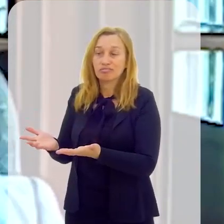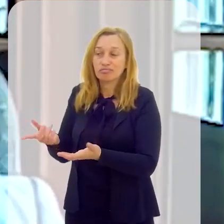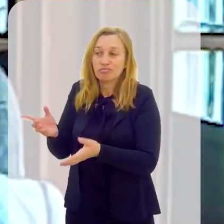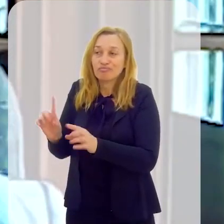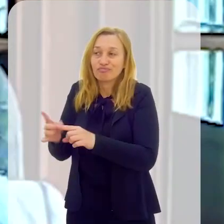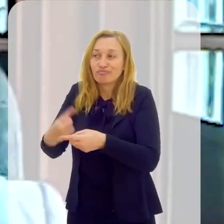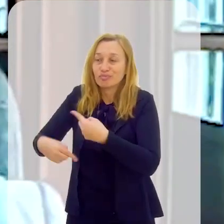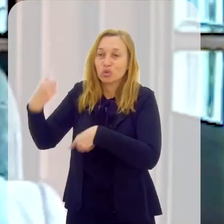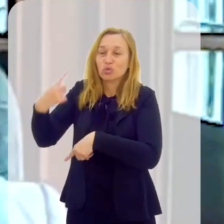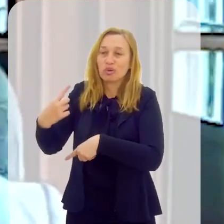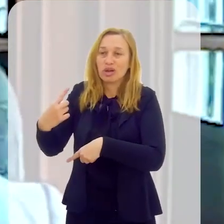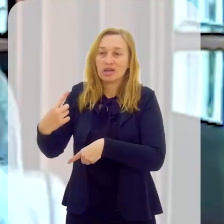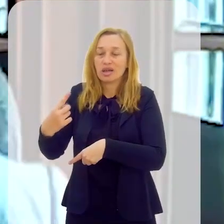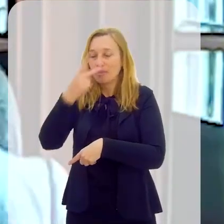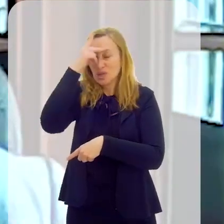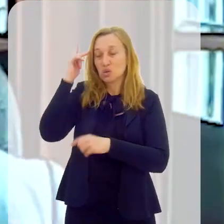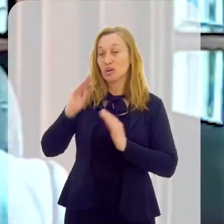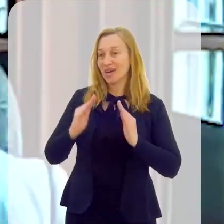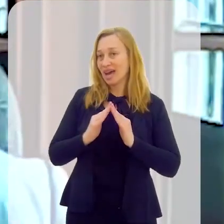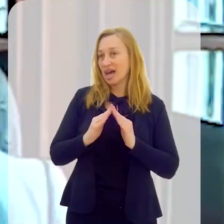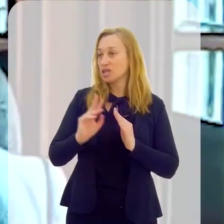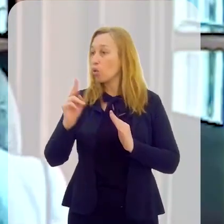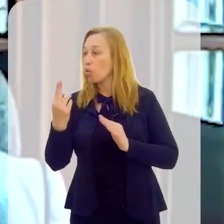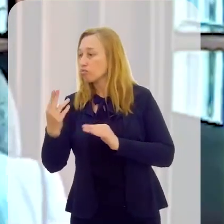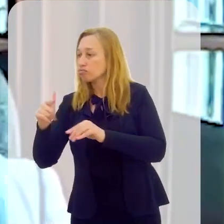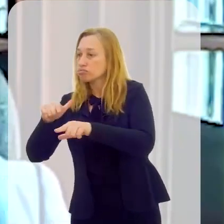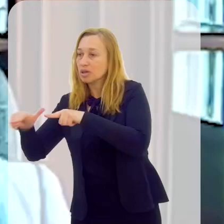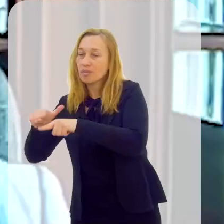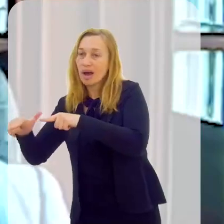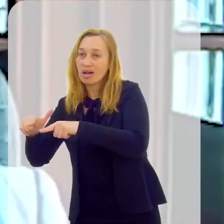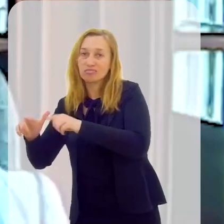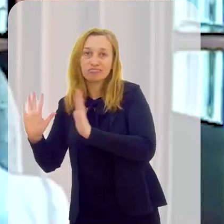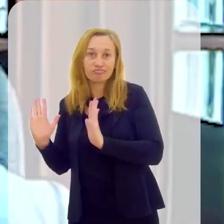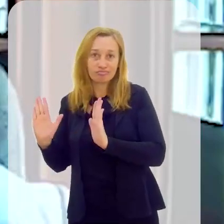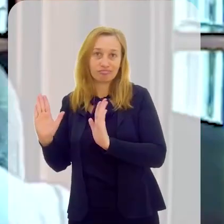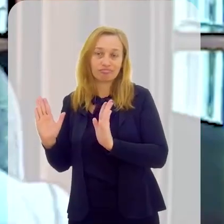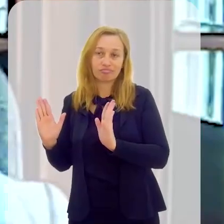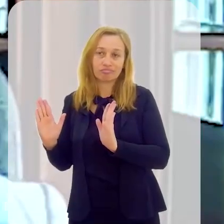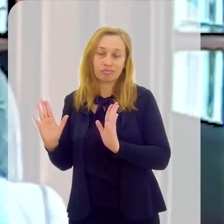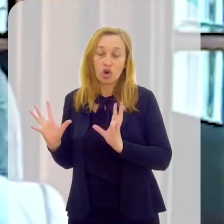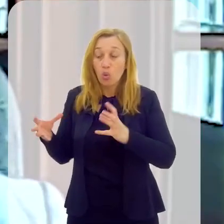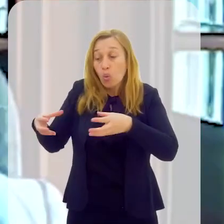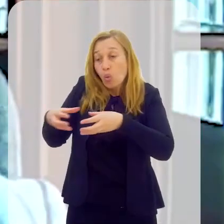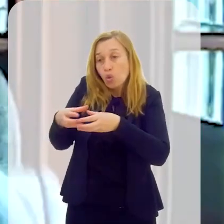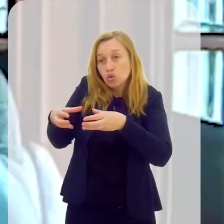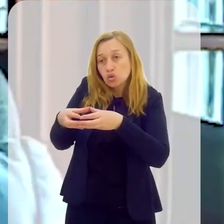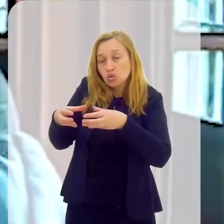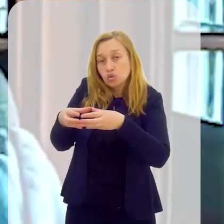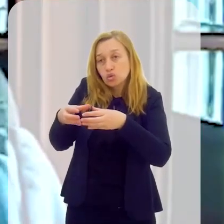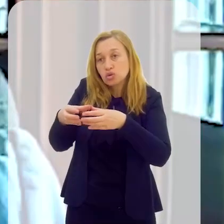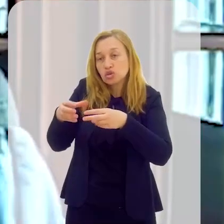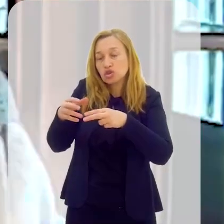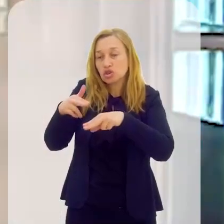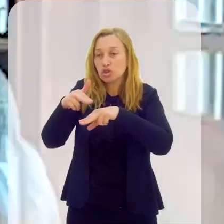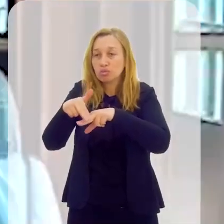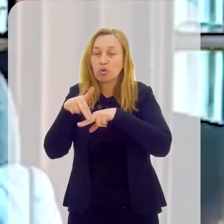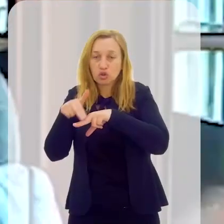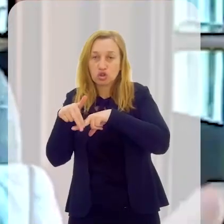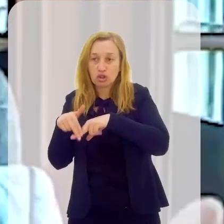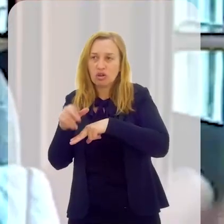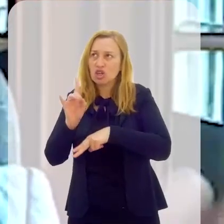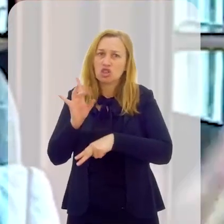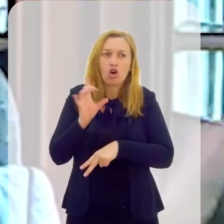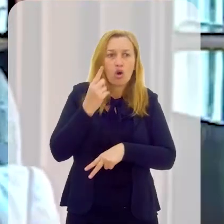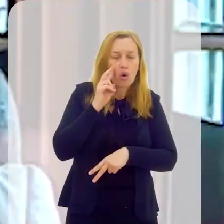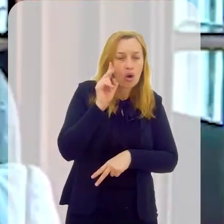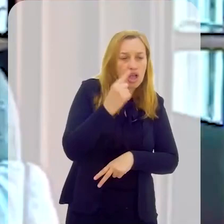de certa forma, fosse superada pelo fato da pessoa estar em casa ou estar no seu trabalho. Então, é um conjunto de